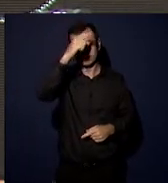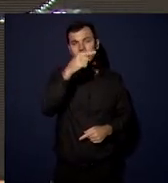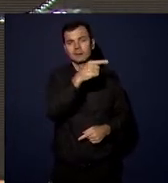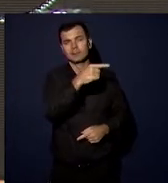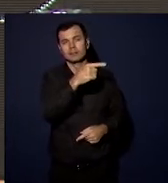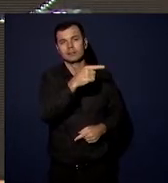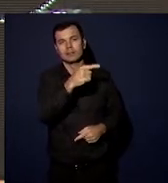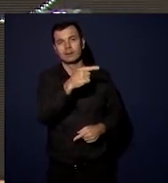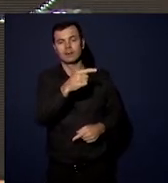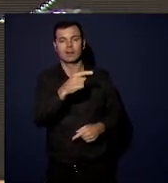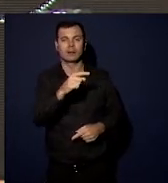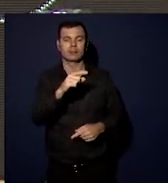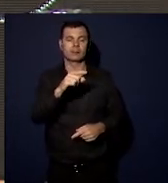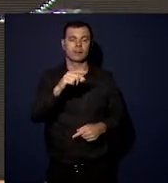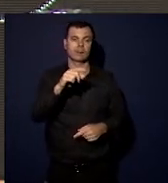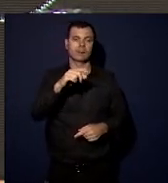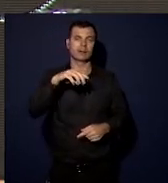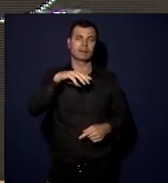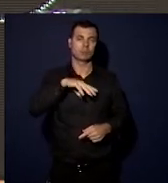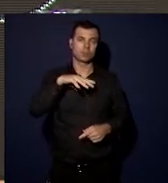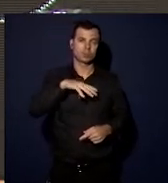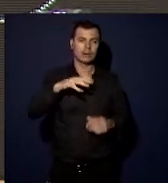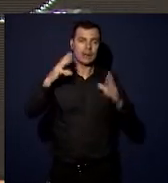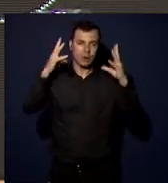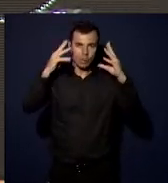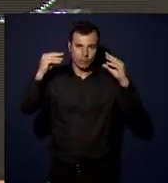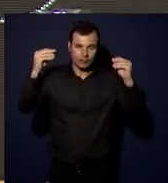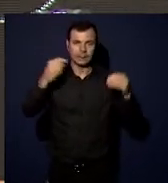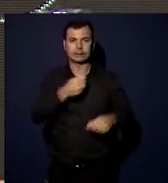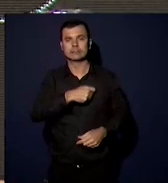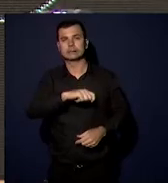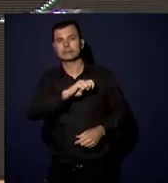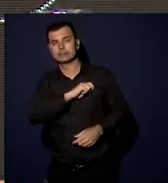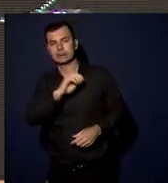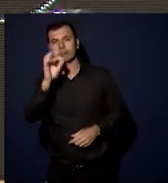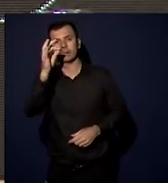sendo que é Bélgica Portugal lá na Inglaterra Espanha